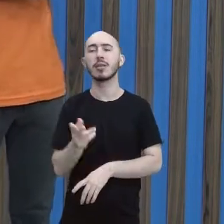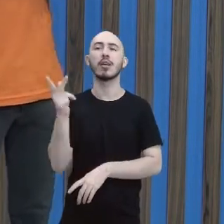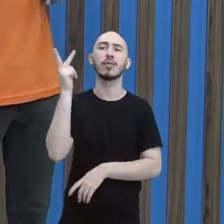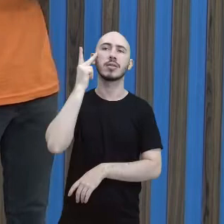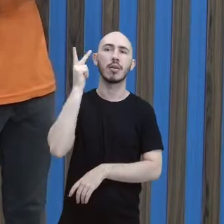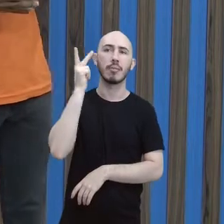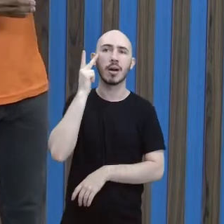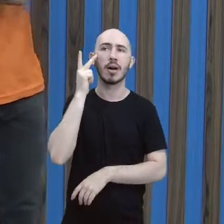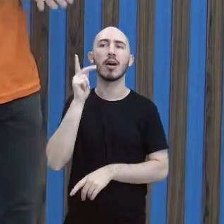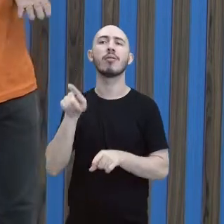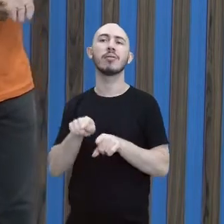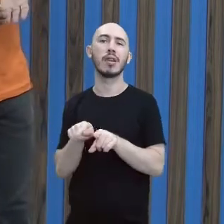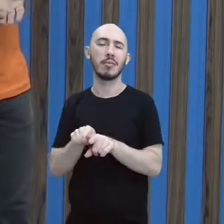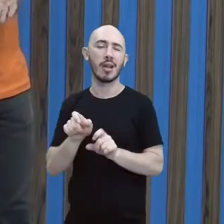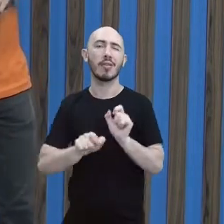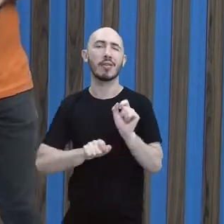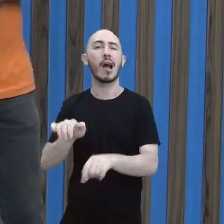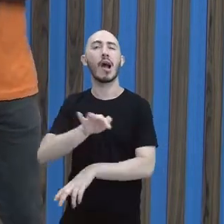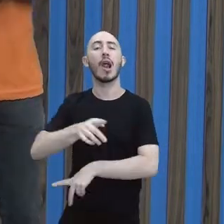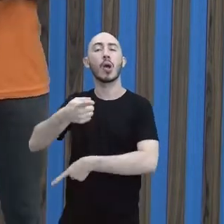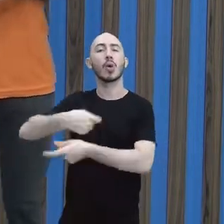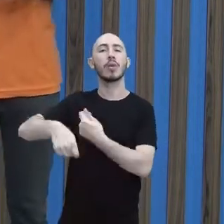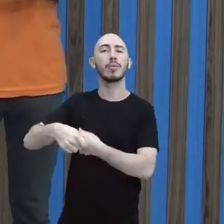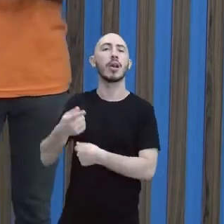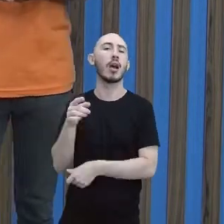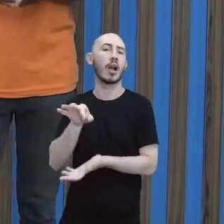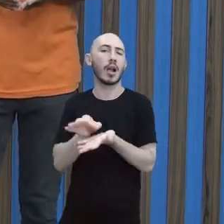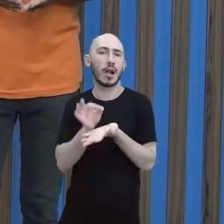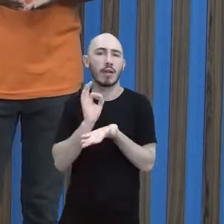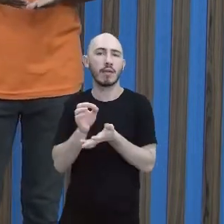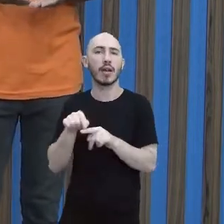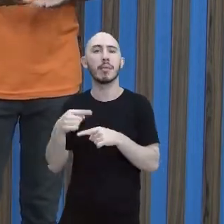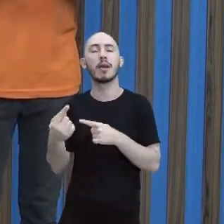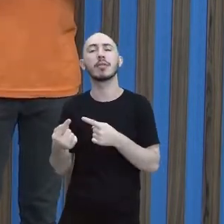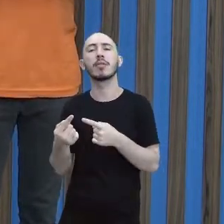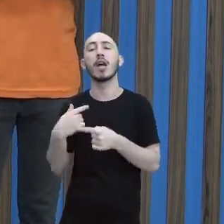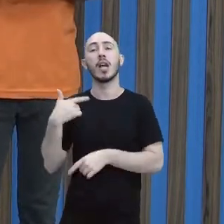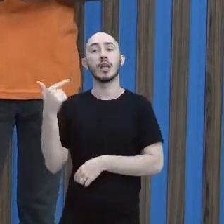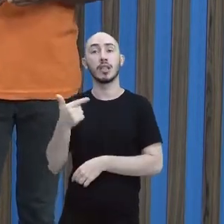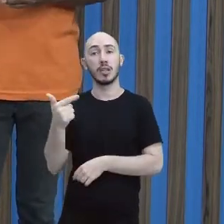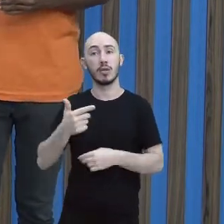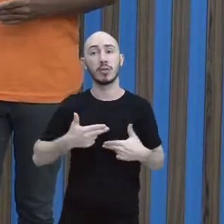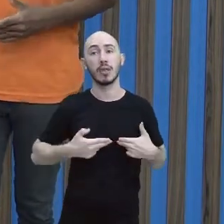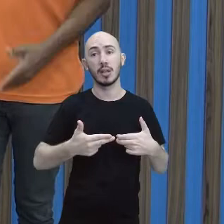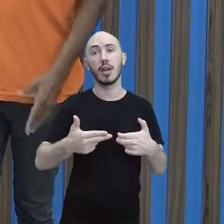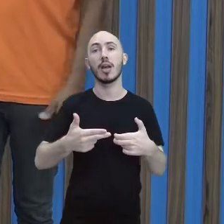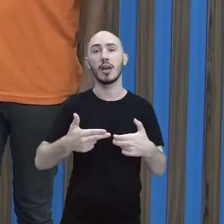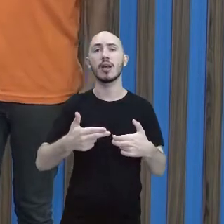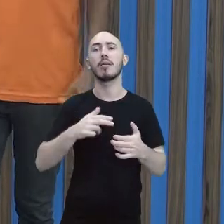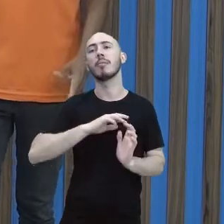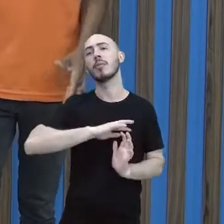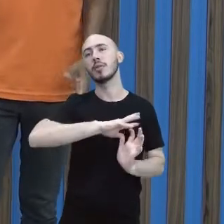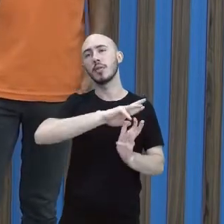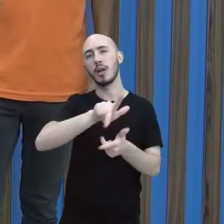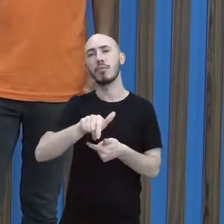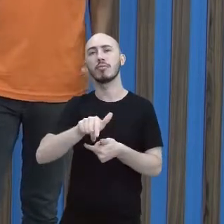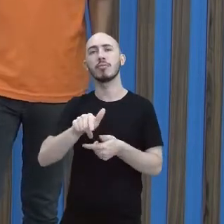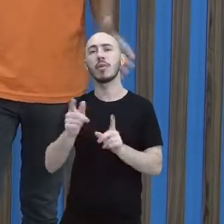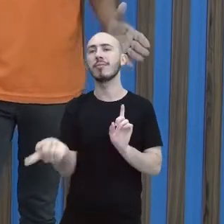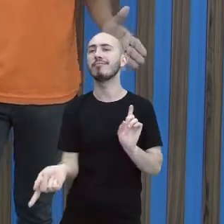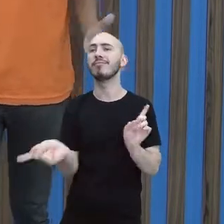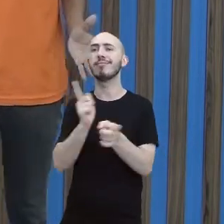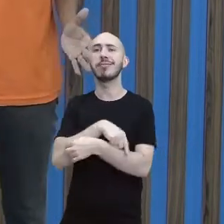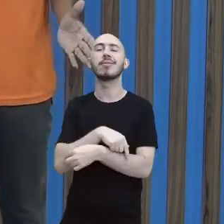Paulo, a questão do café, vieram para cá essa questão. Mas depois da Segunda Guerra, o fluxo se inverteu. E hoje, a Europa, por